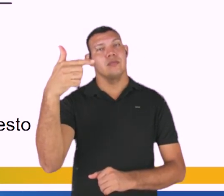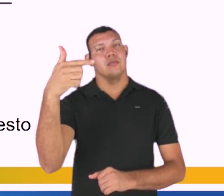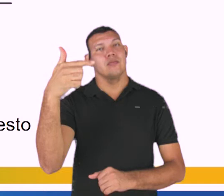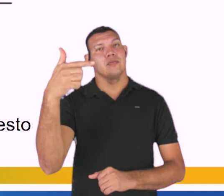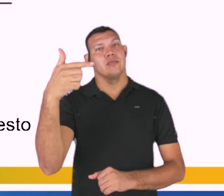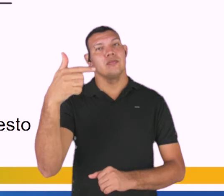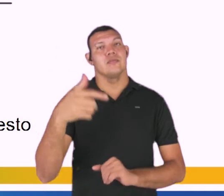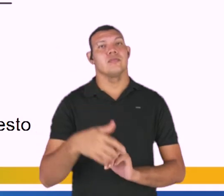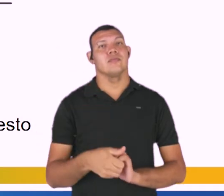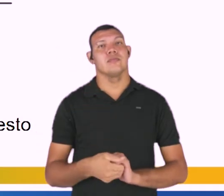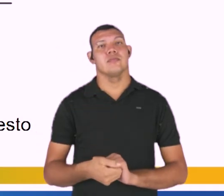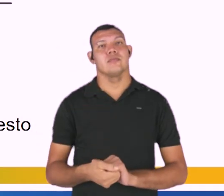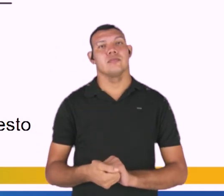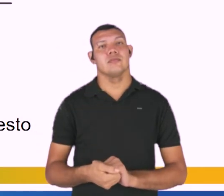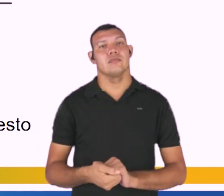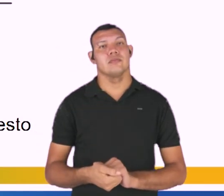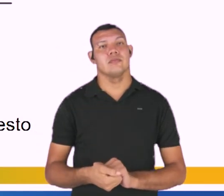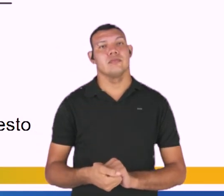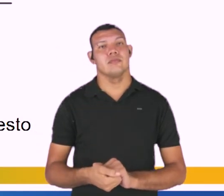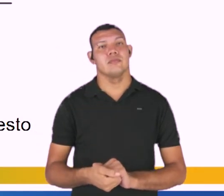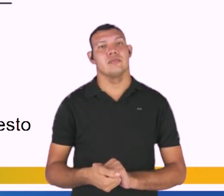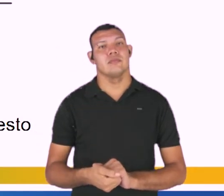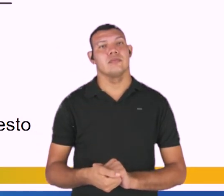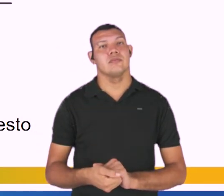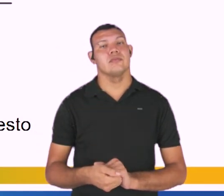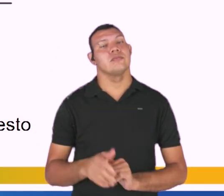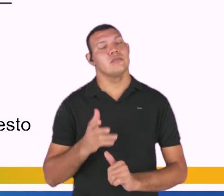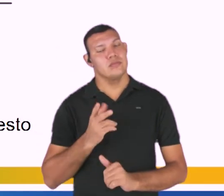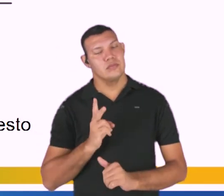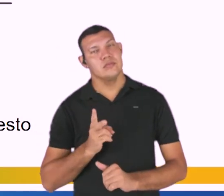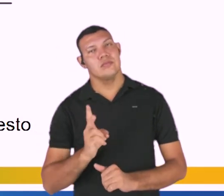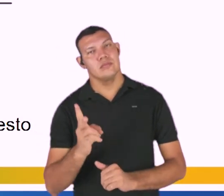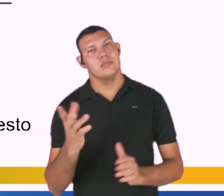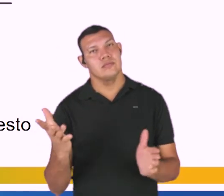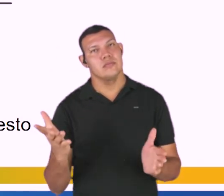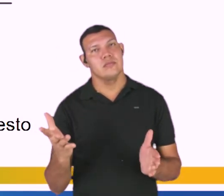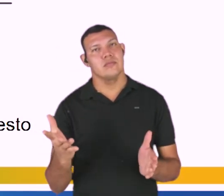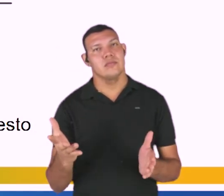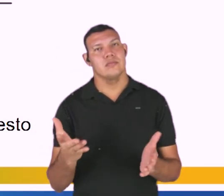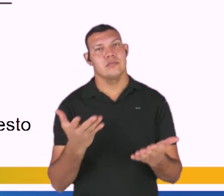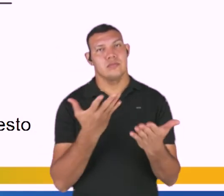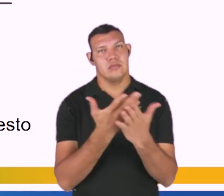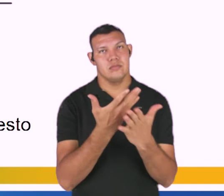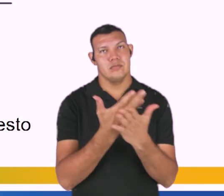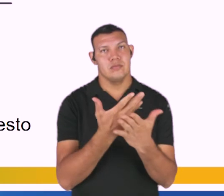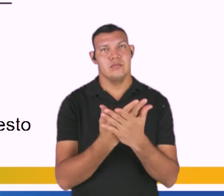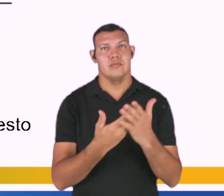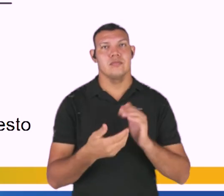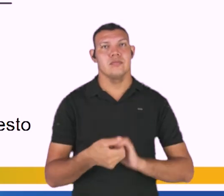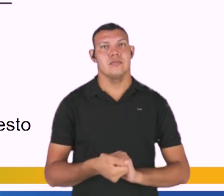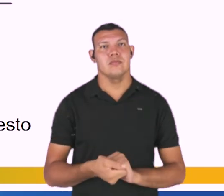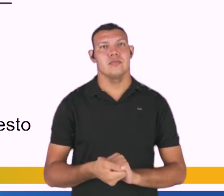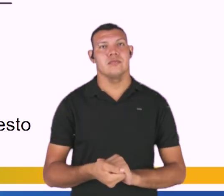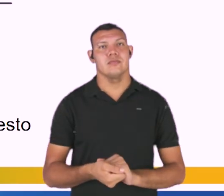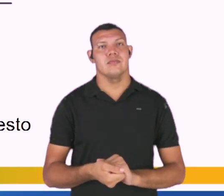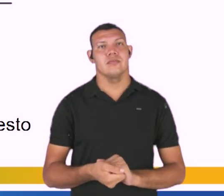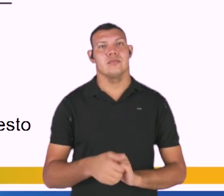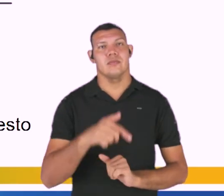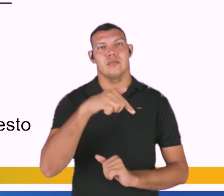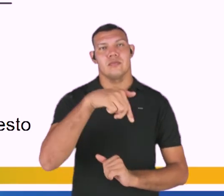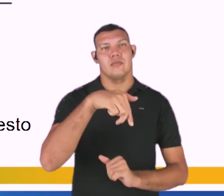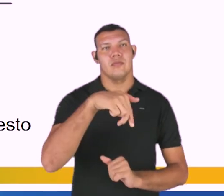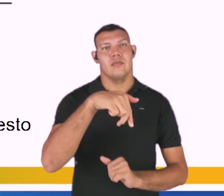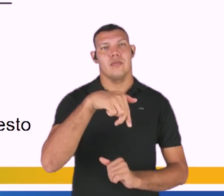consciente nós temos o valor menos três e dá sequência da nossa do nosso